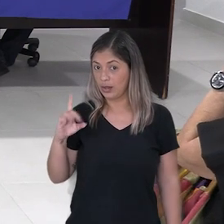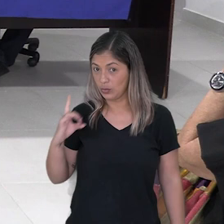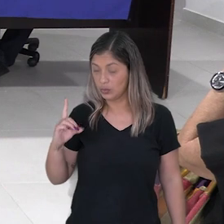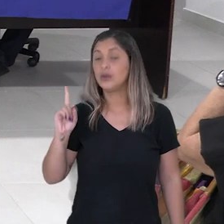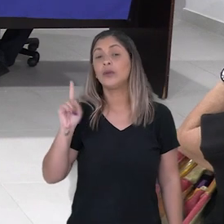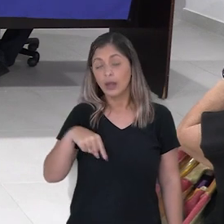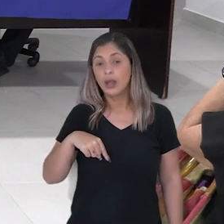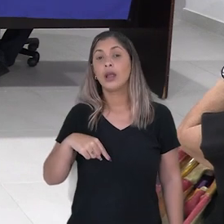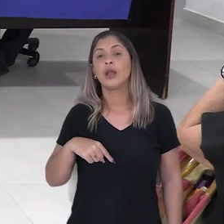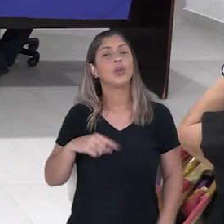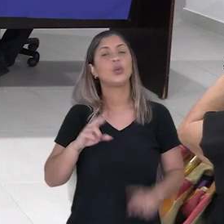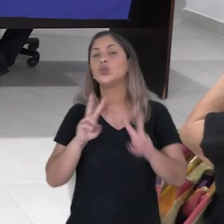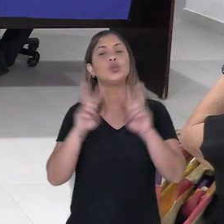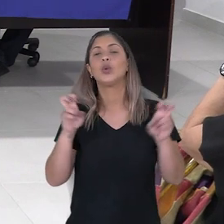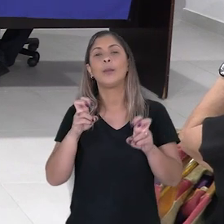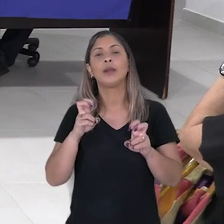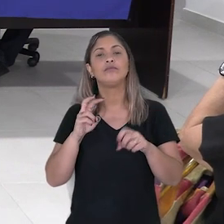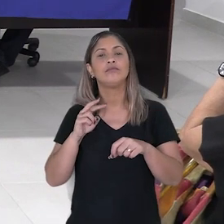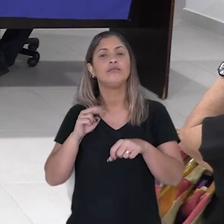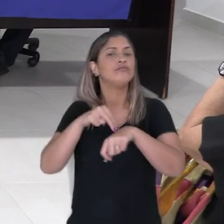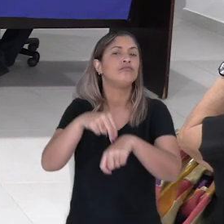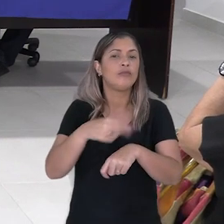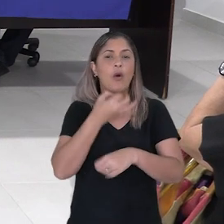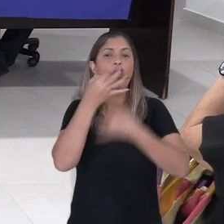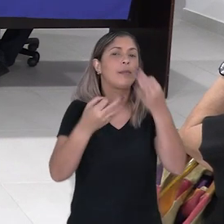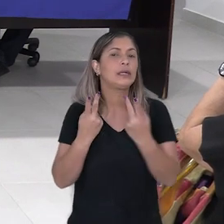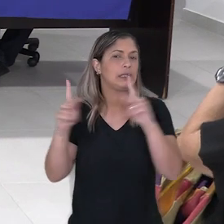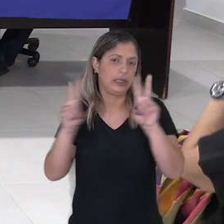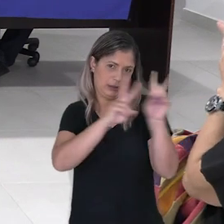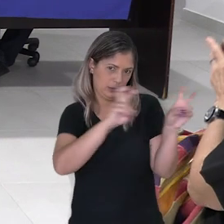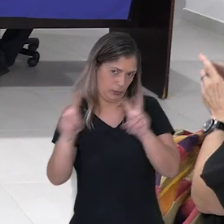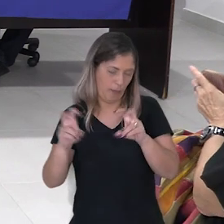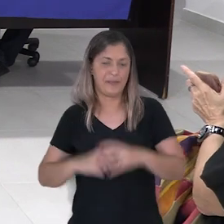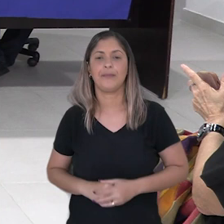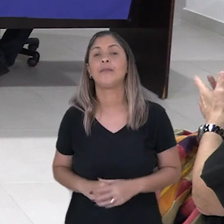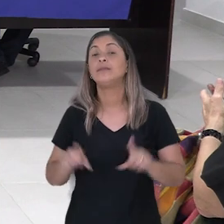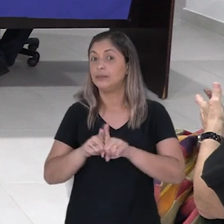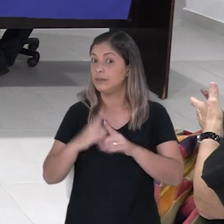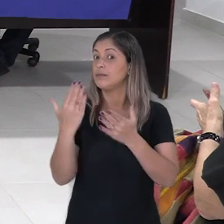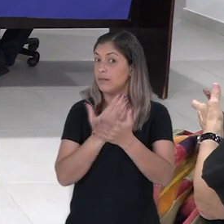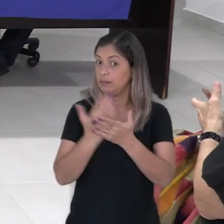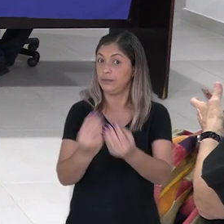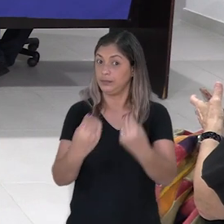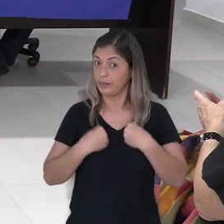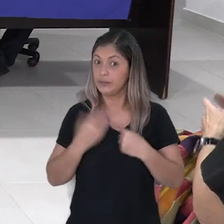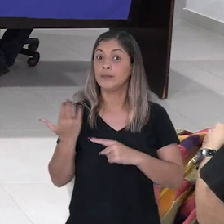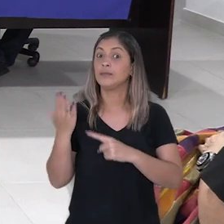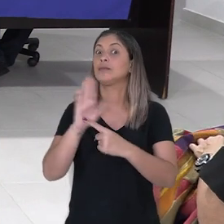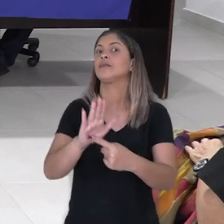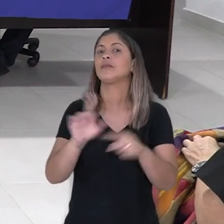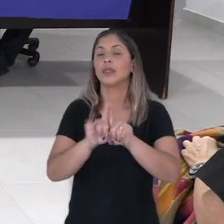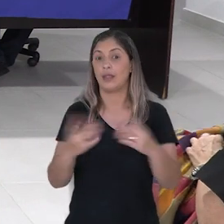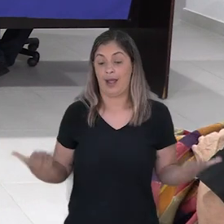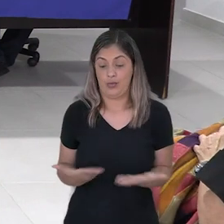sobre a posição dele, né, a visão dele para vários assuntos. E, além disso, esse livro traz uma bela apresentação do